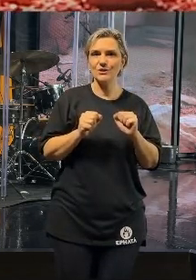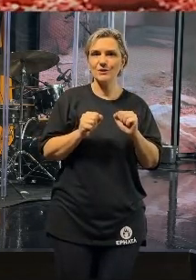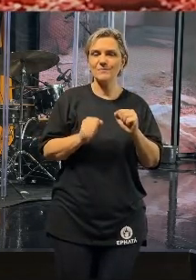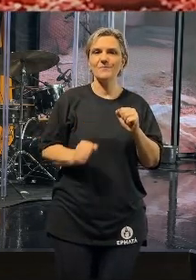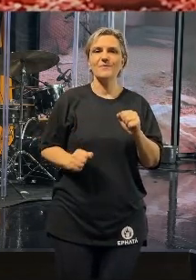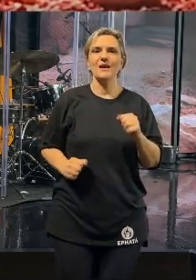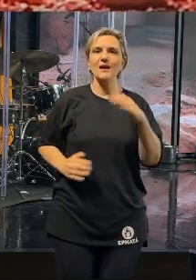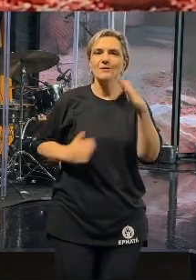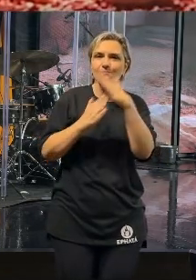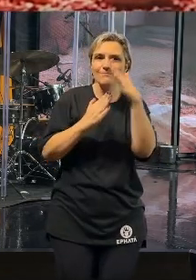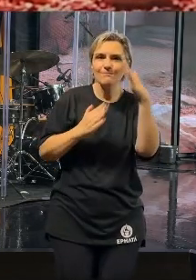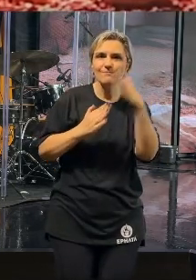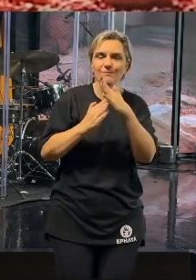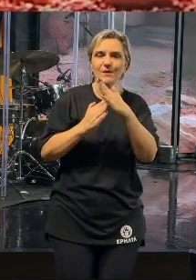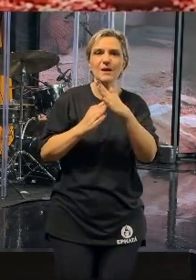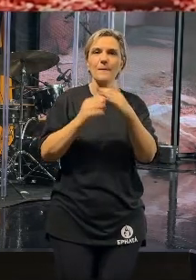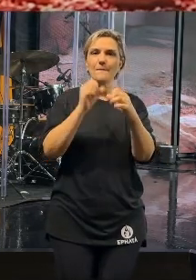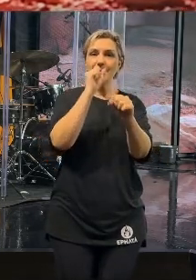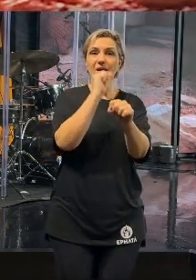impede.